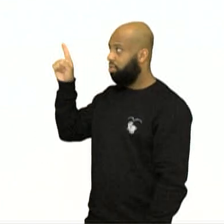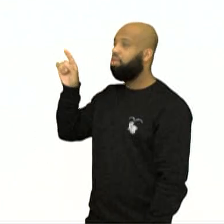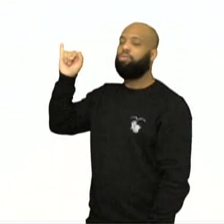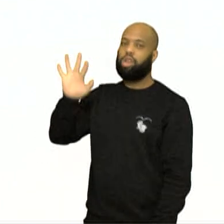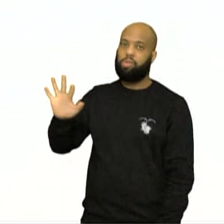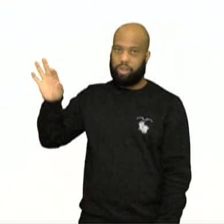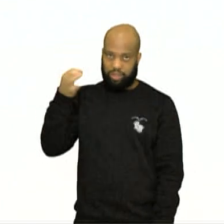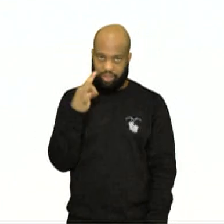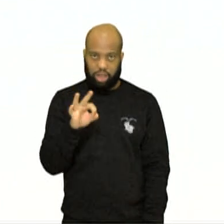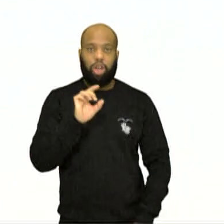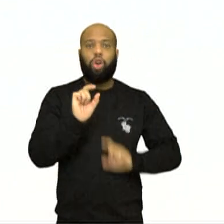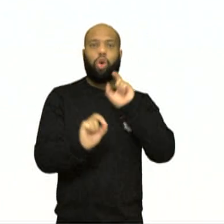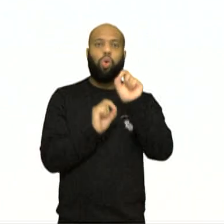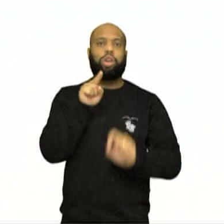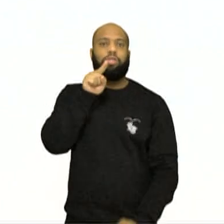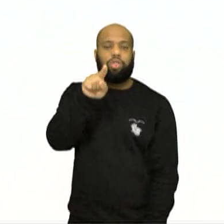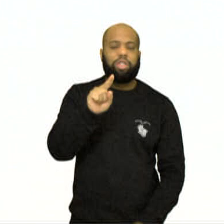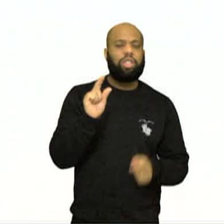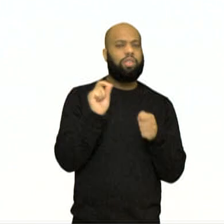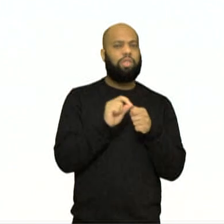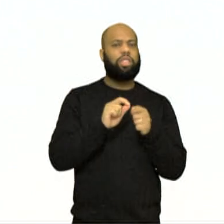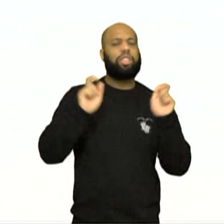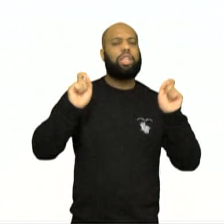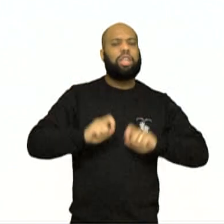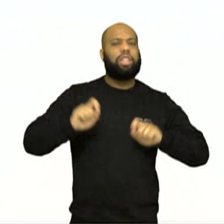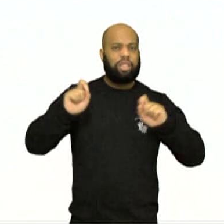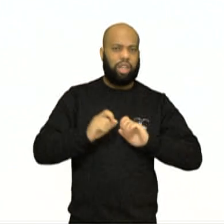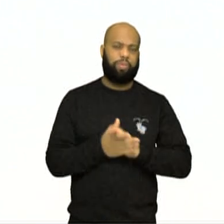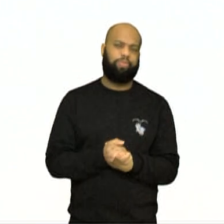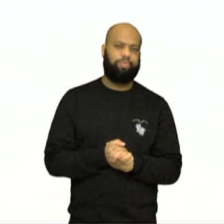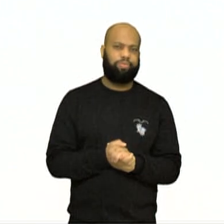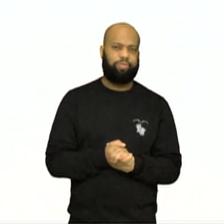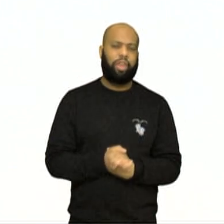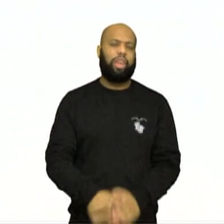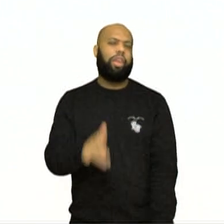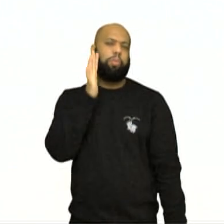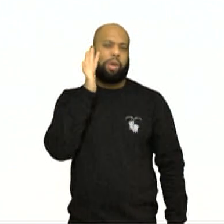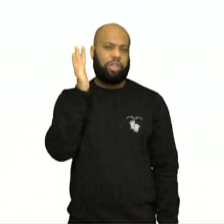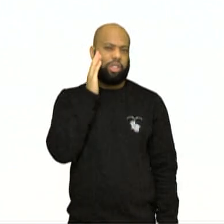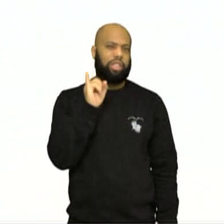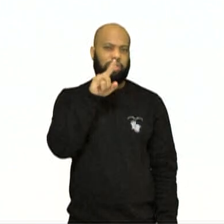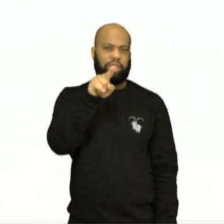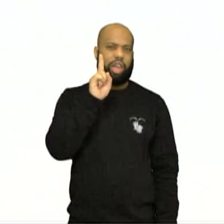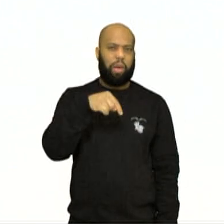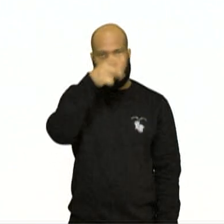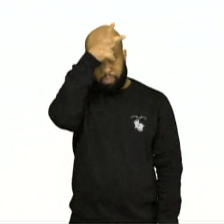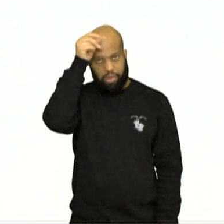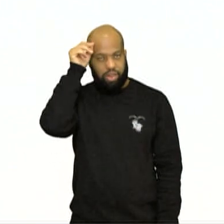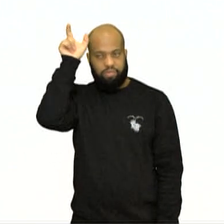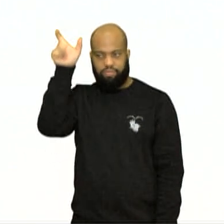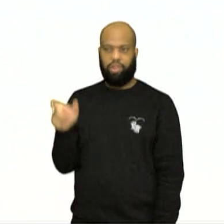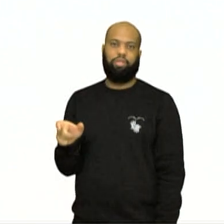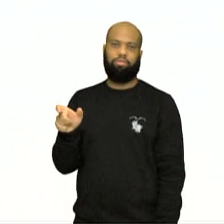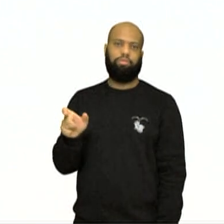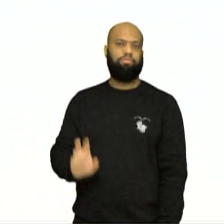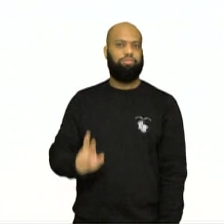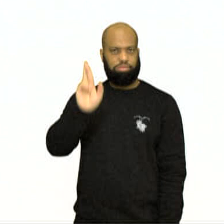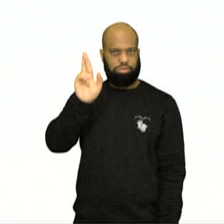imagem. O que você faria? Imagine se você fosse o prefeito dessa cidade. O que você faria